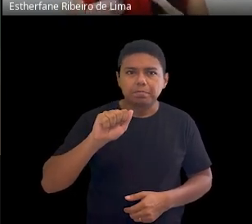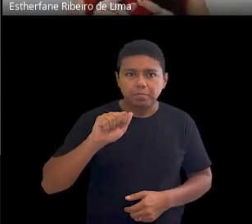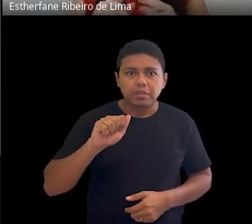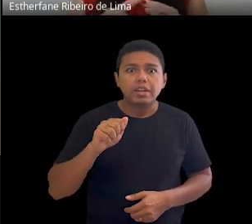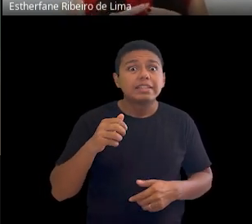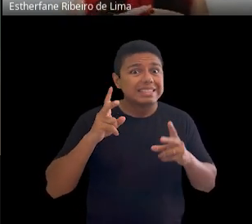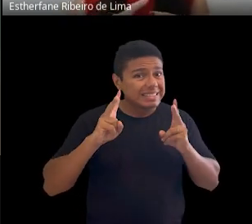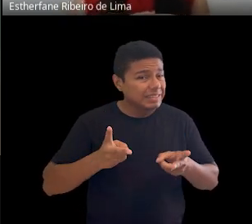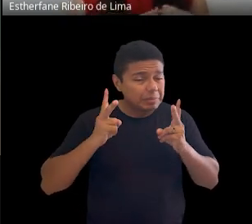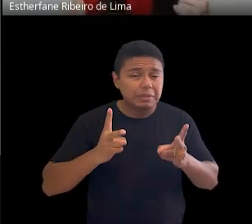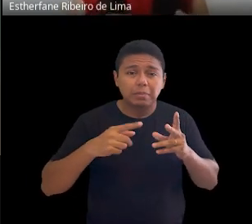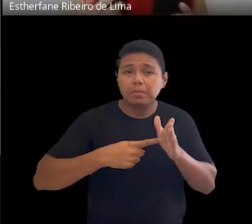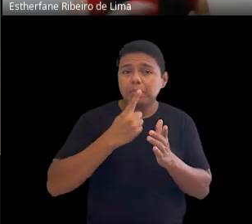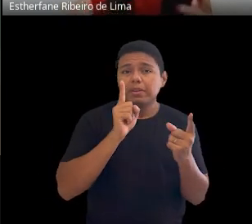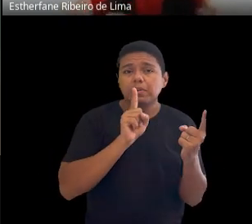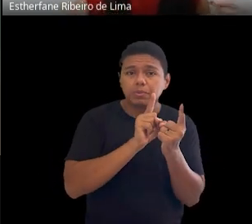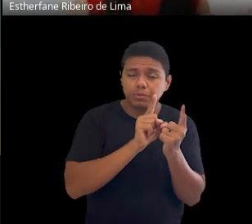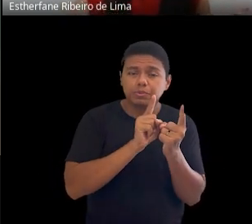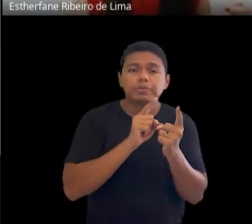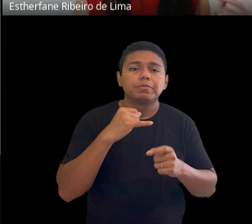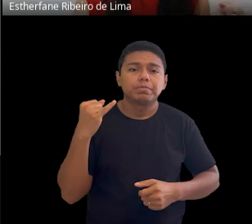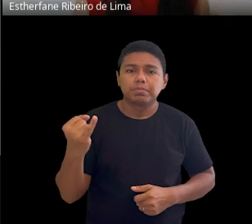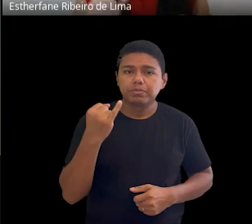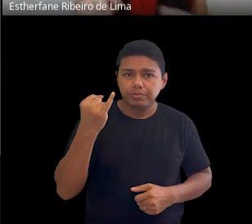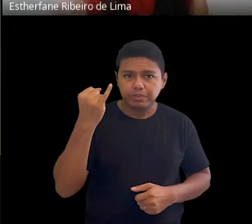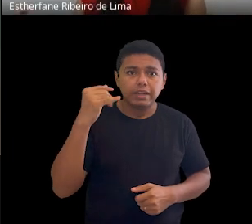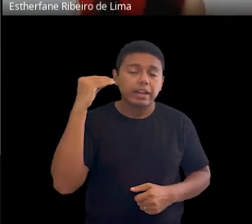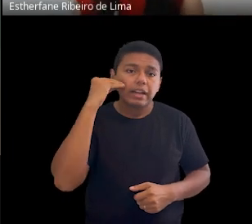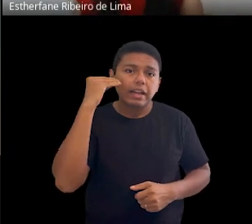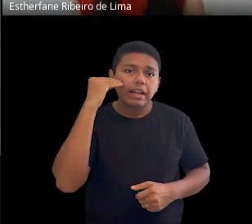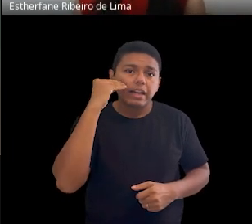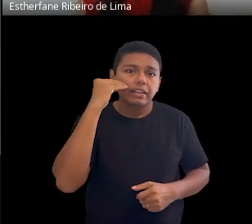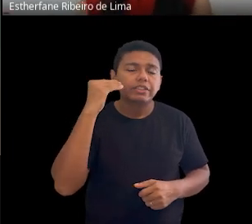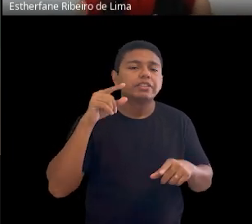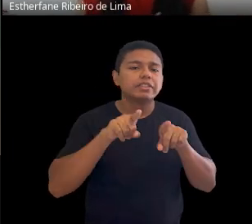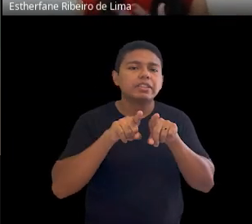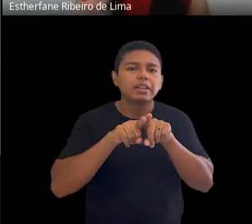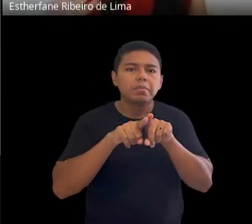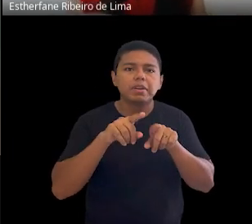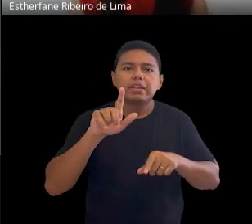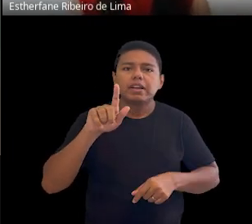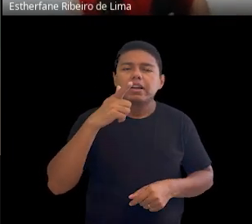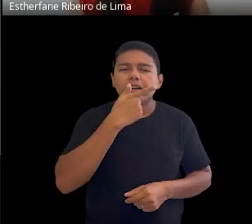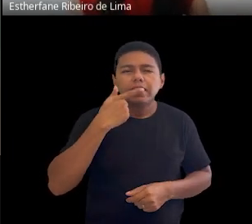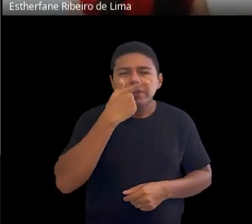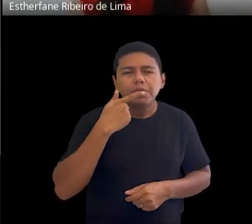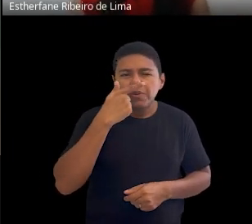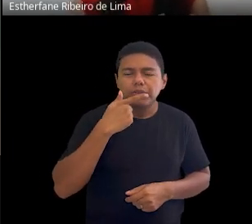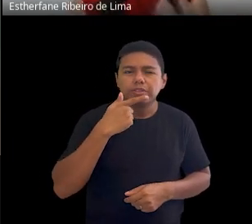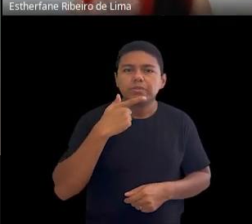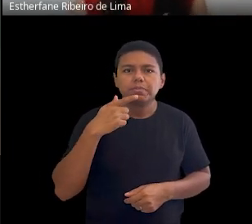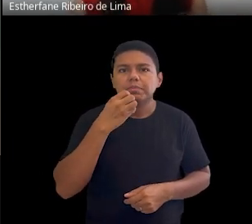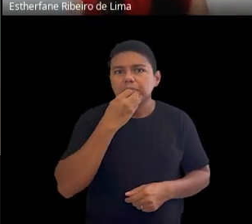consulta aquele exame capilar. Não é preciso você solicitar na primeira consulta o teste oral tolerância à glicose. Realiza o de